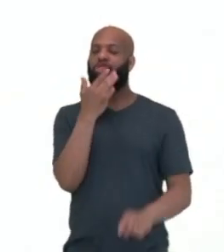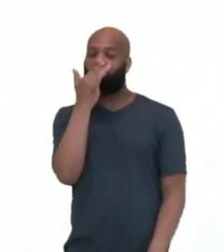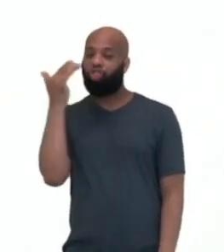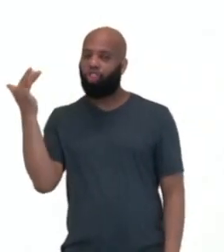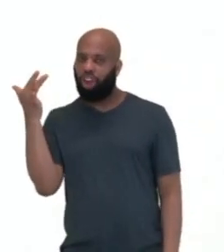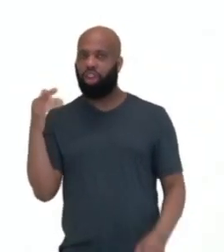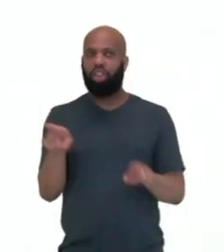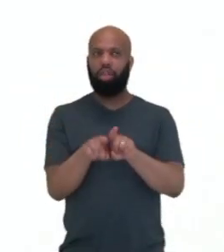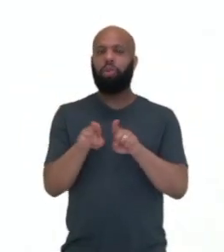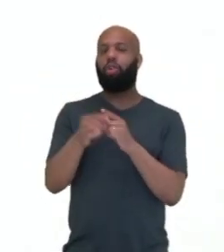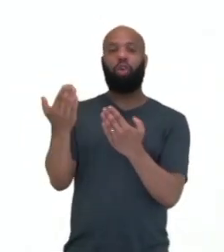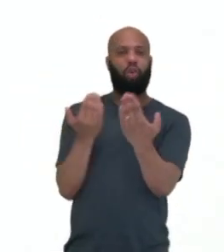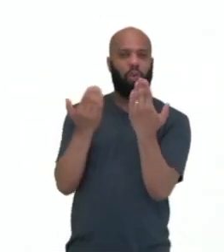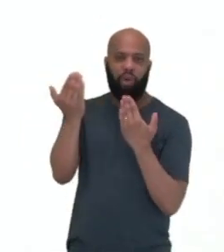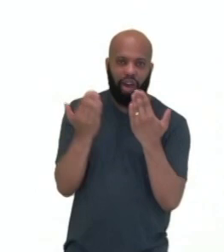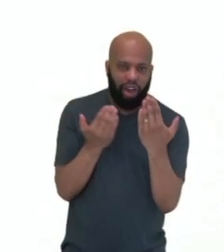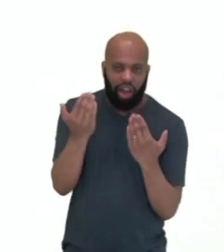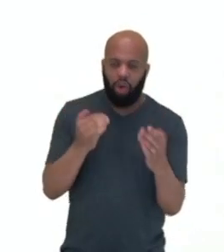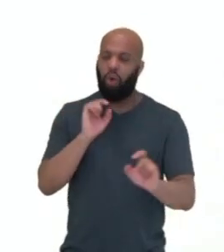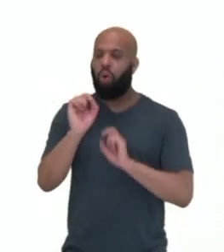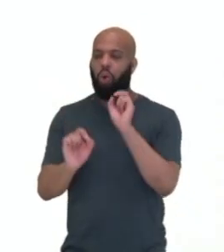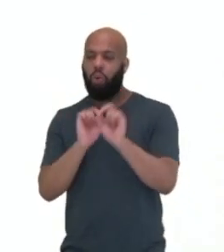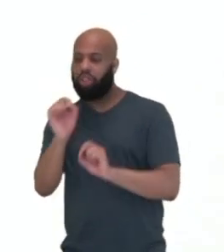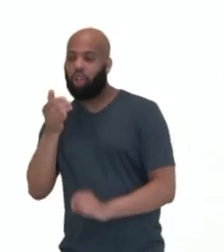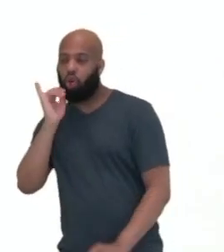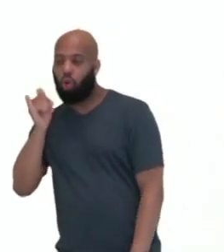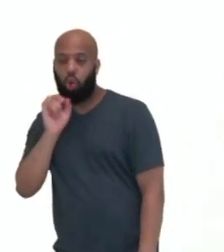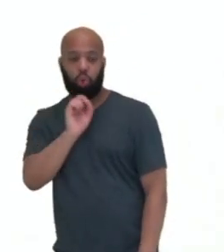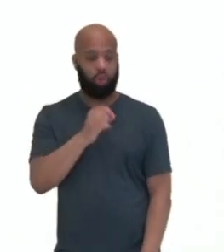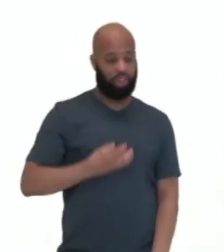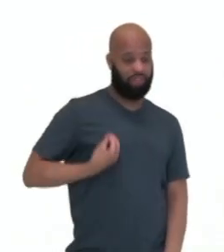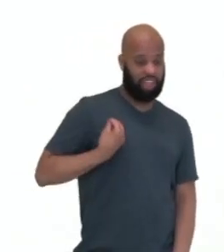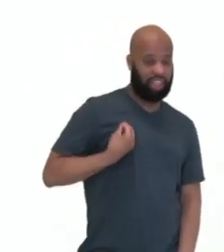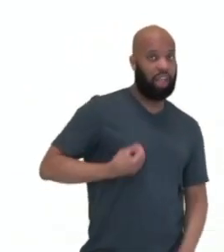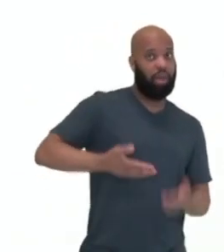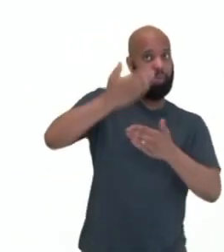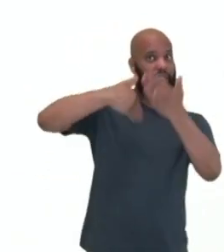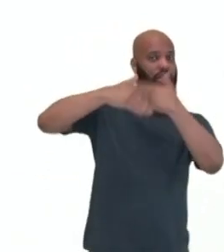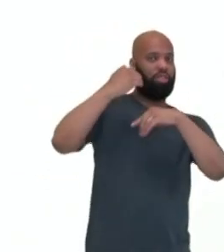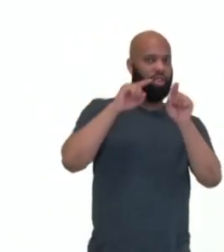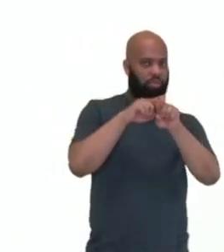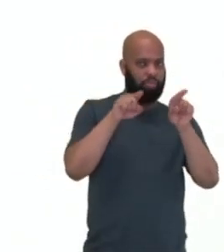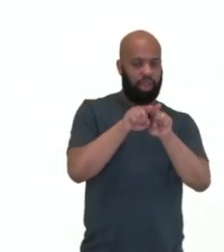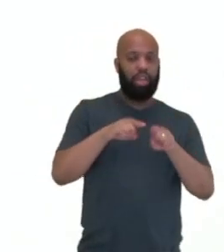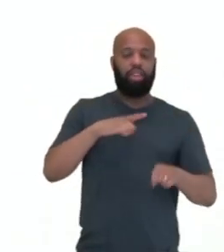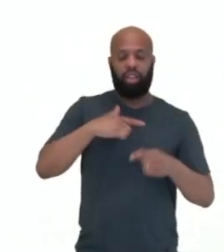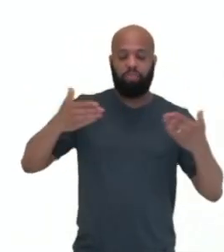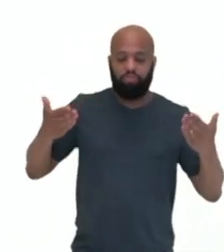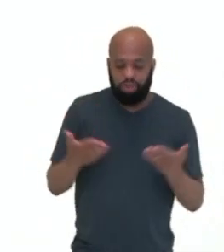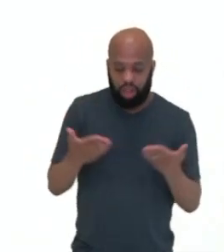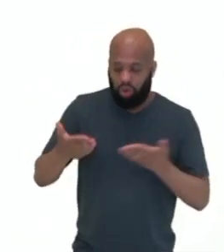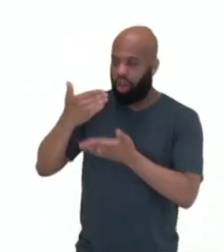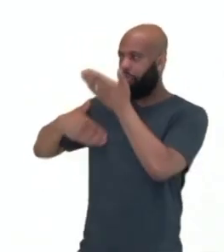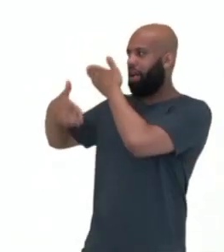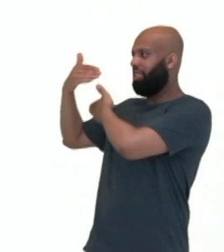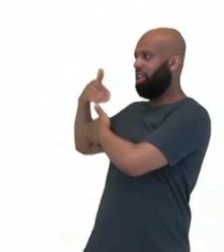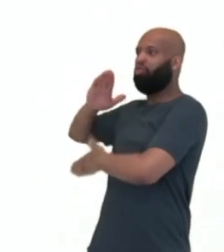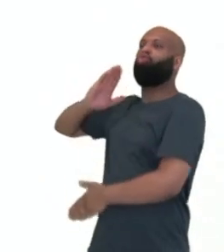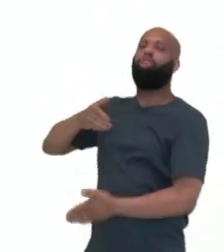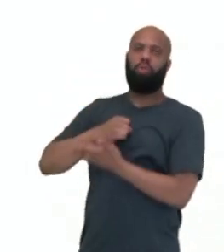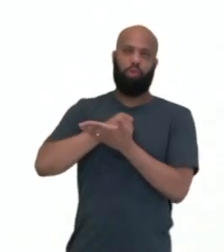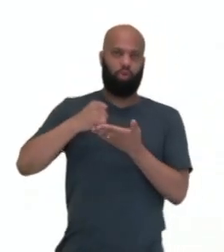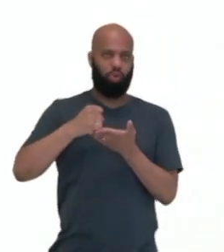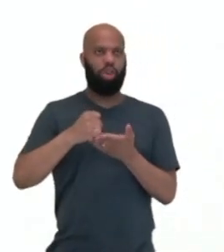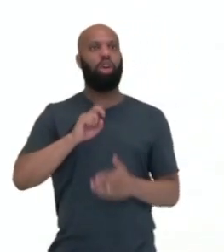cheiros, comparações entre o que se conta, o que se vive, o que se viveu, entre o presente vivido e o passado. Já